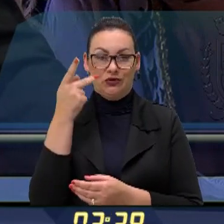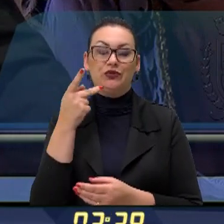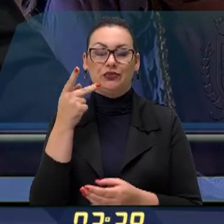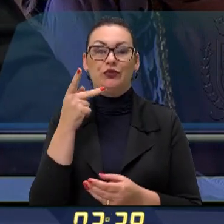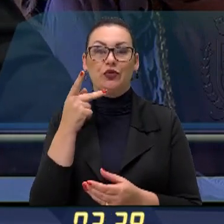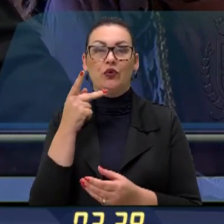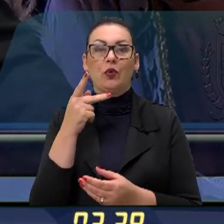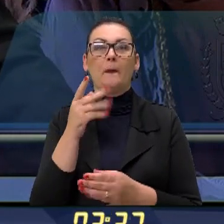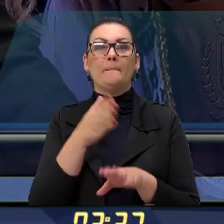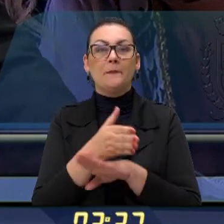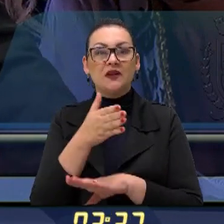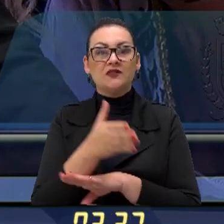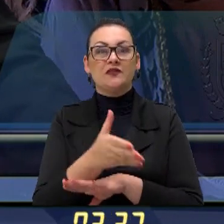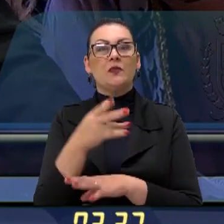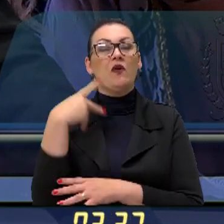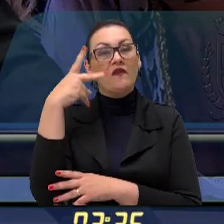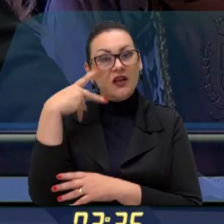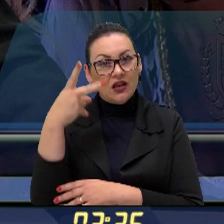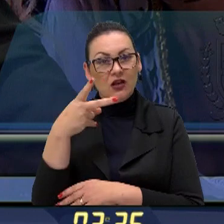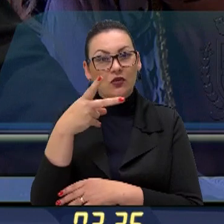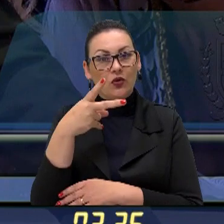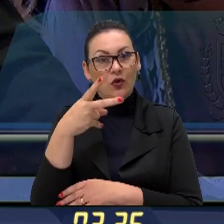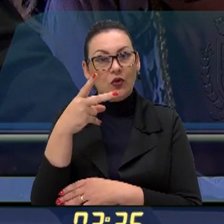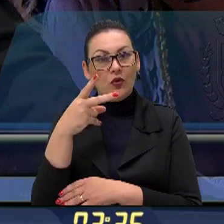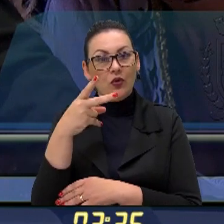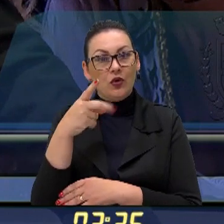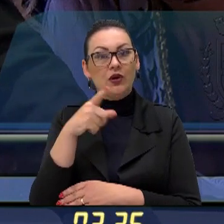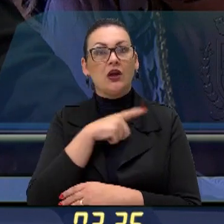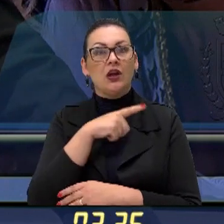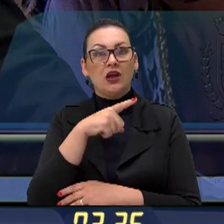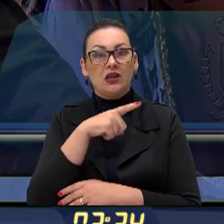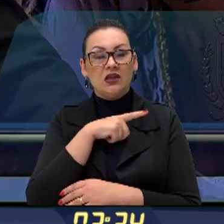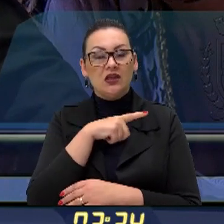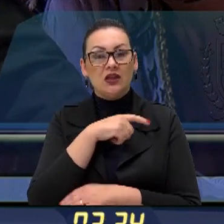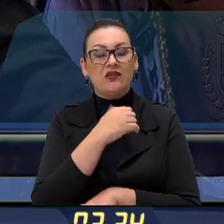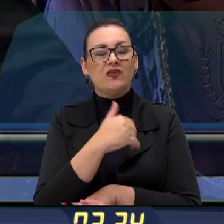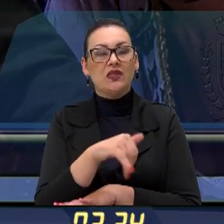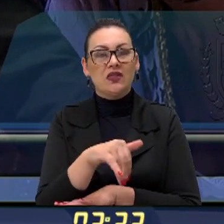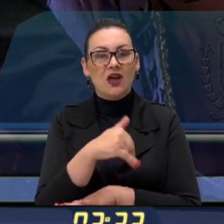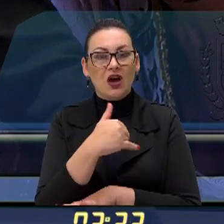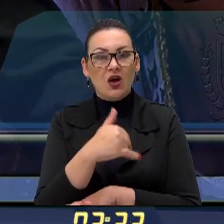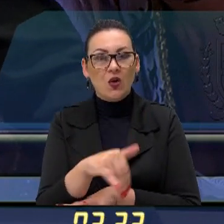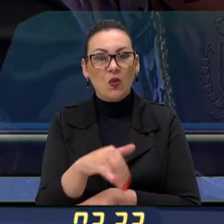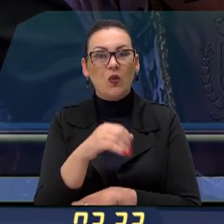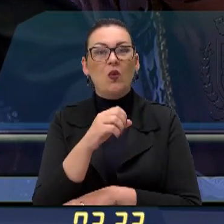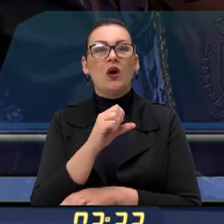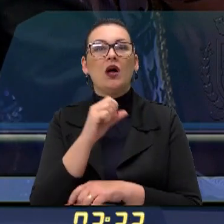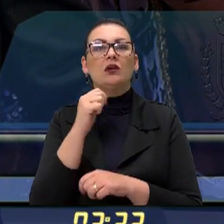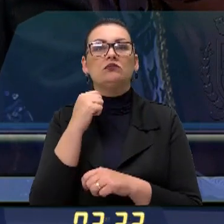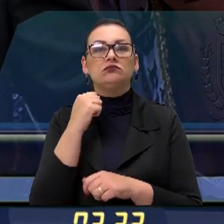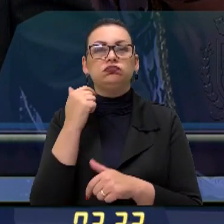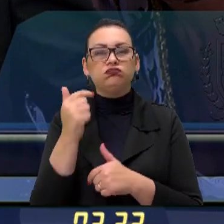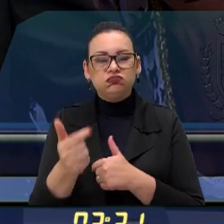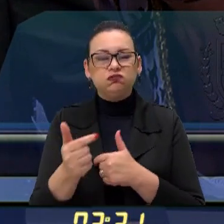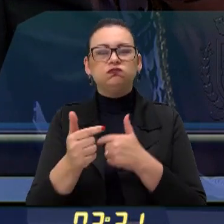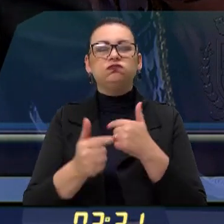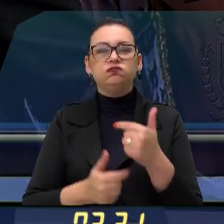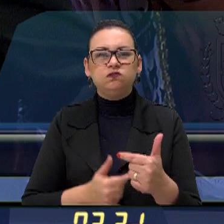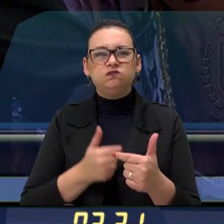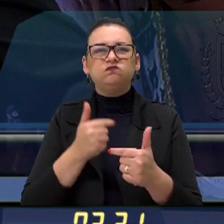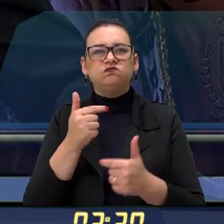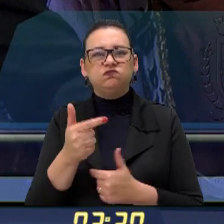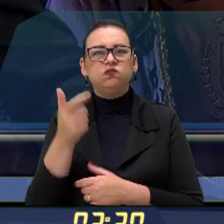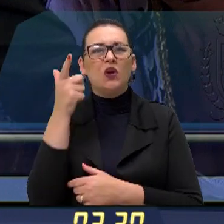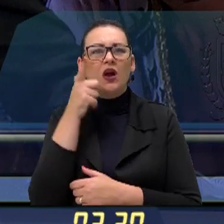foi candidata a vereadora e chutou cascalho na rua, de manhã, de tarde e de noite,